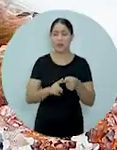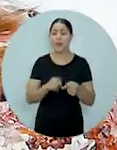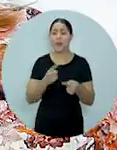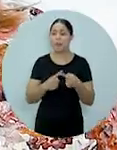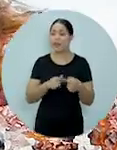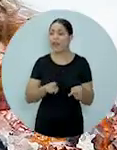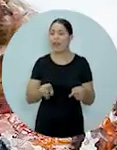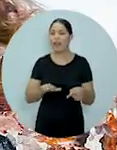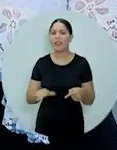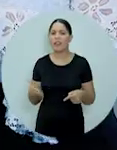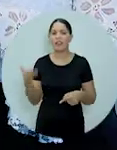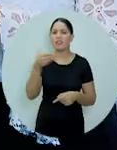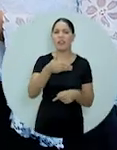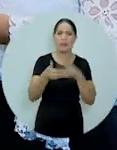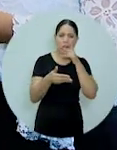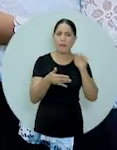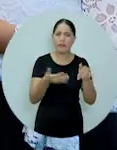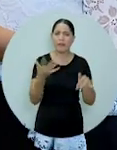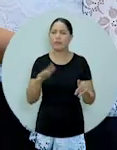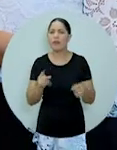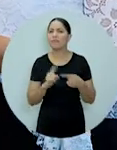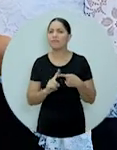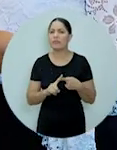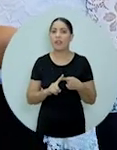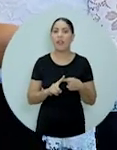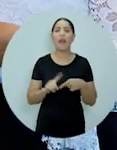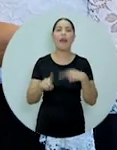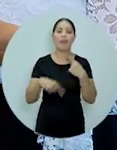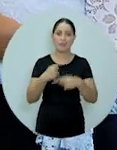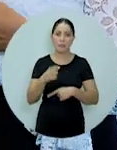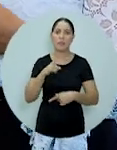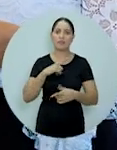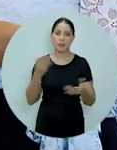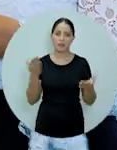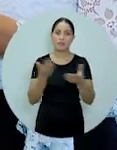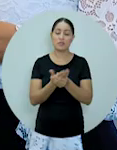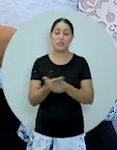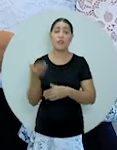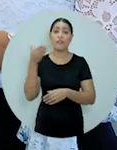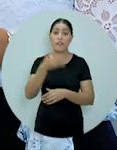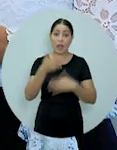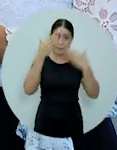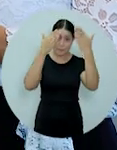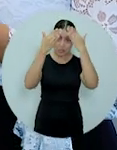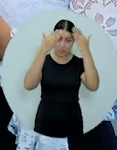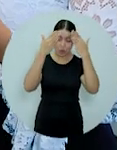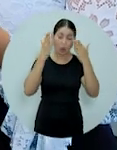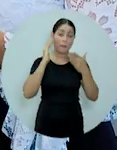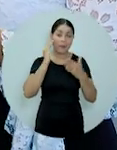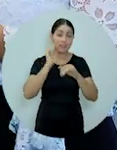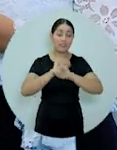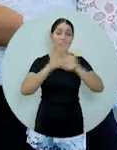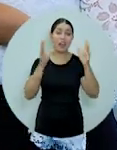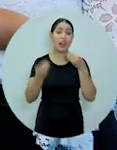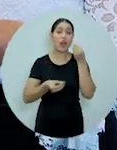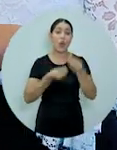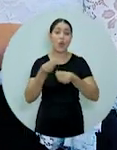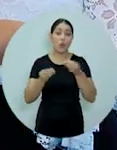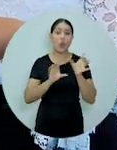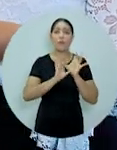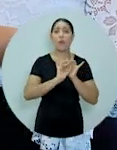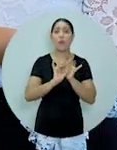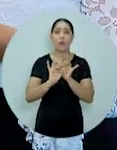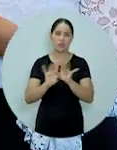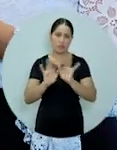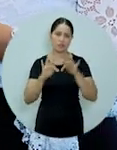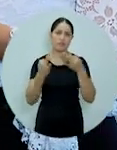essa rusga, né? Por que a criança não quer estar com o pai? Normalmente encaminha-se esse processo para o psicossocial para poder entender